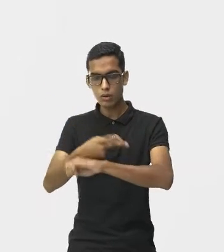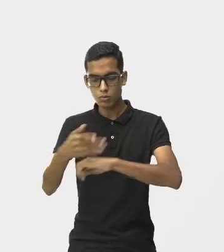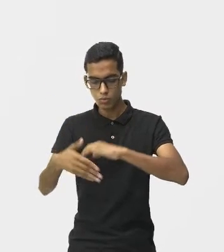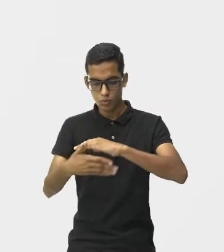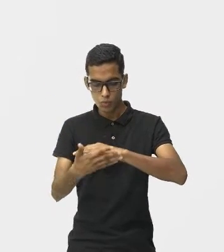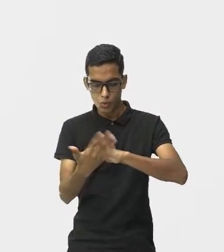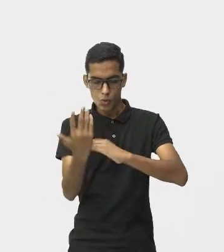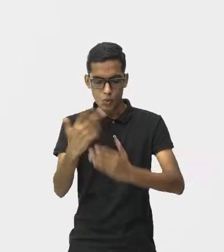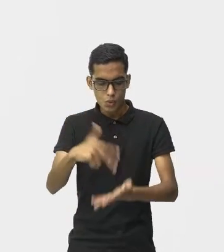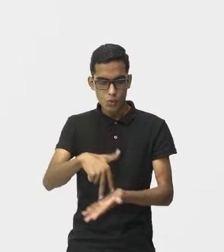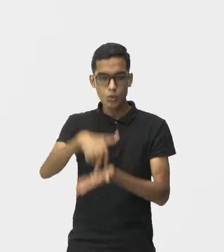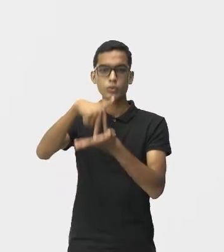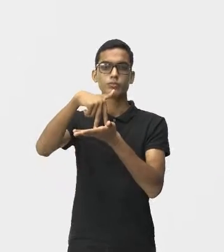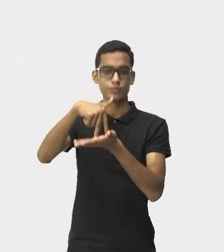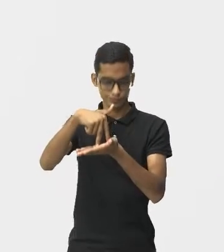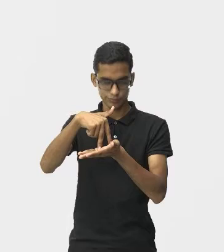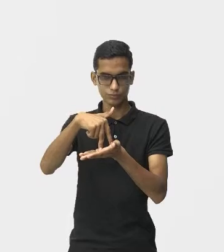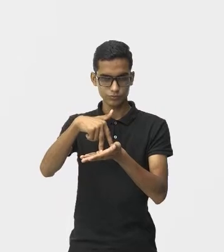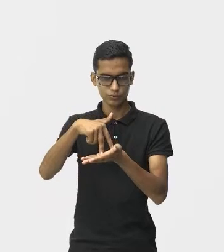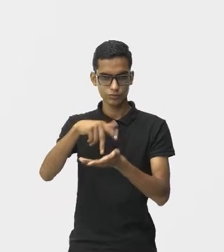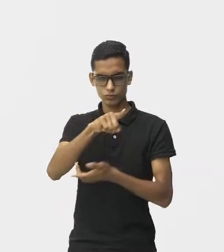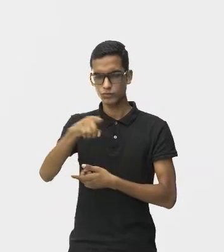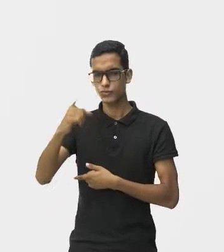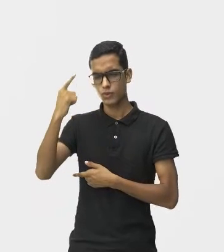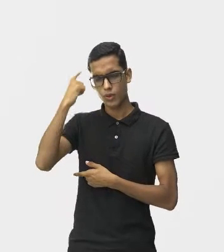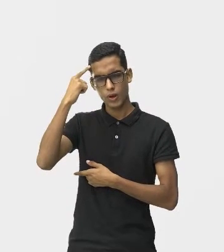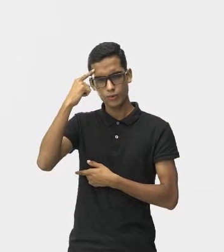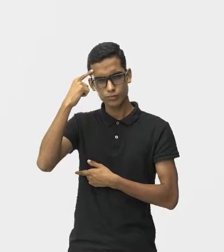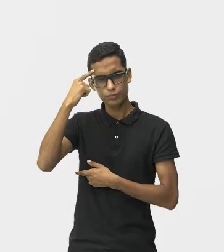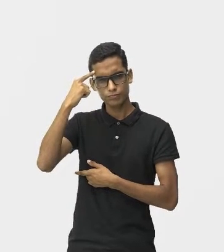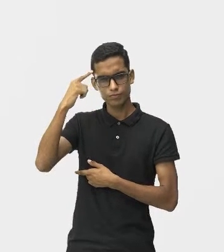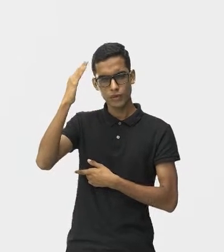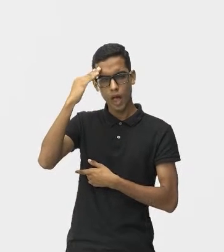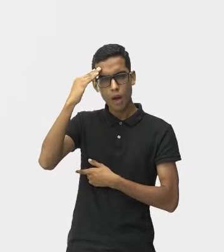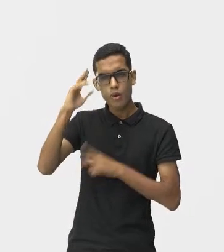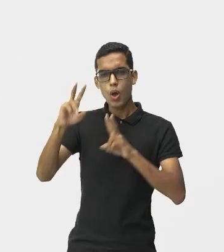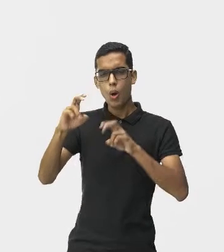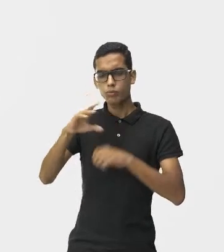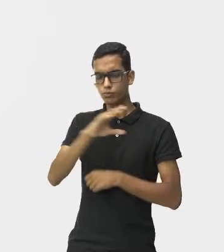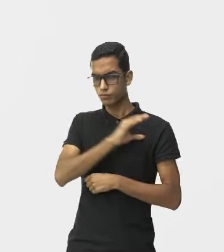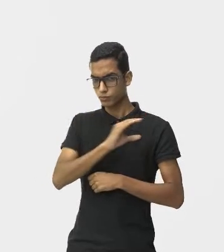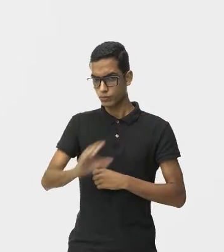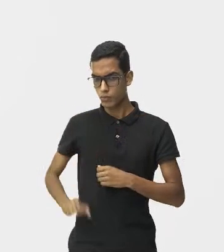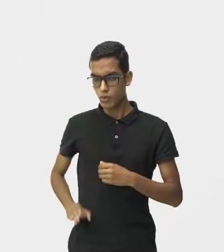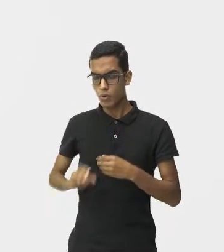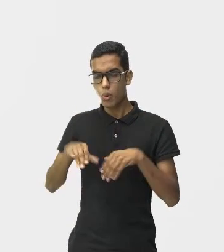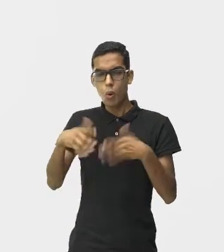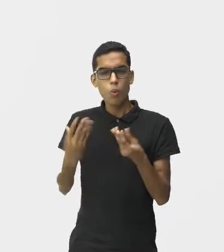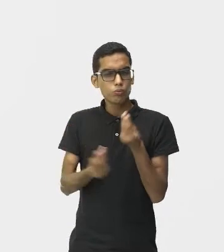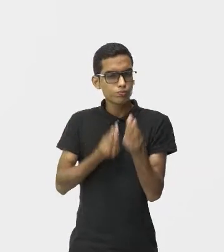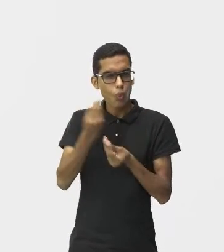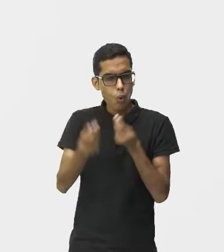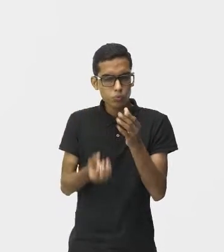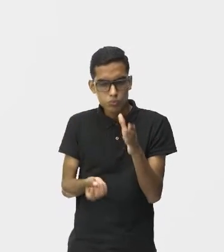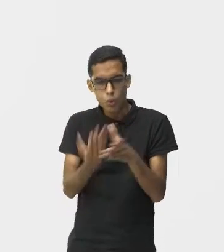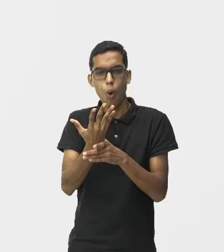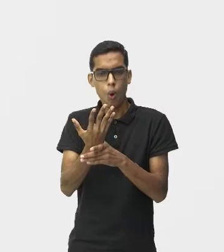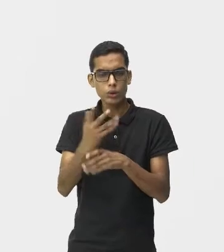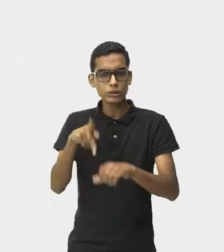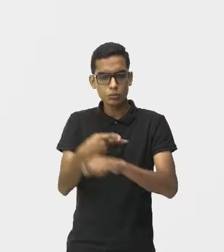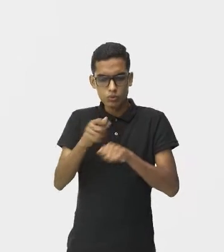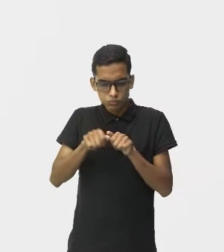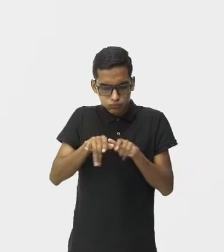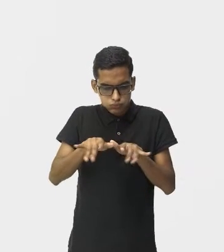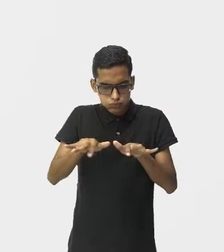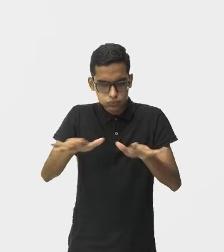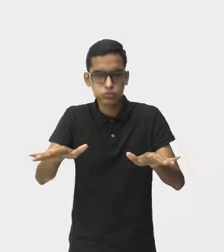vocês têm a noção do cristianismo, mas agora a gente vai aprender como é que esse cristianismo surgiu e se expandiu pelo Império Romano.